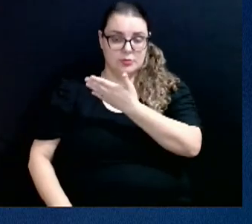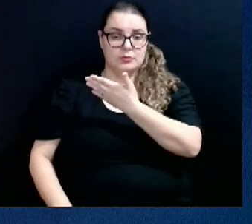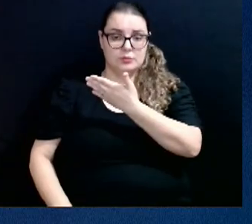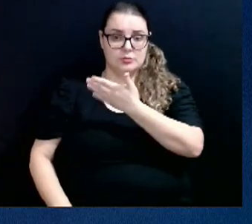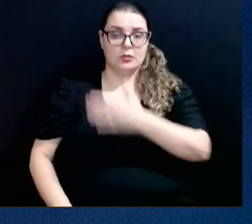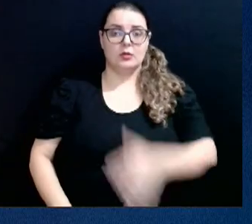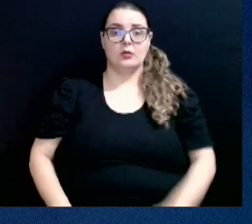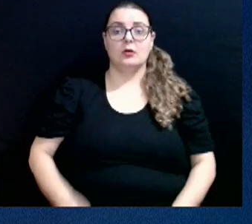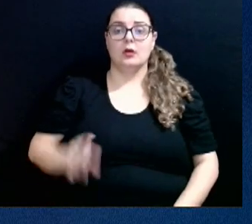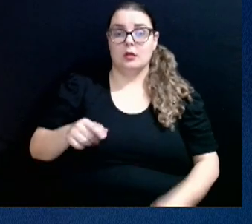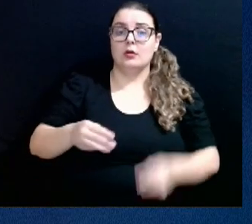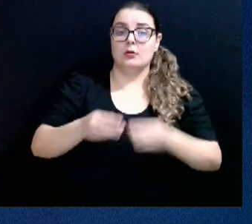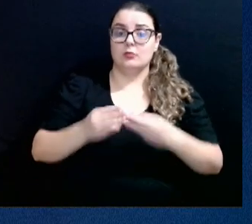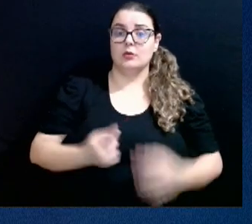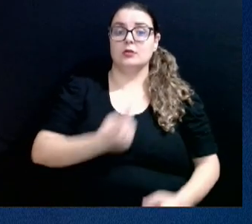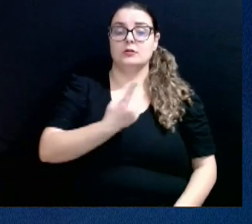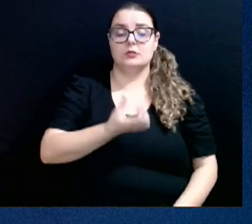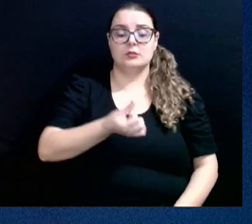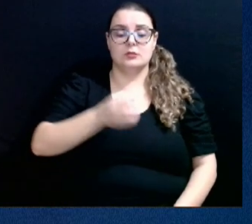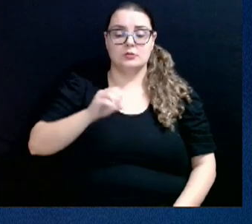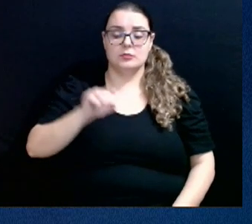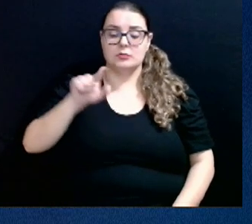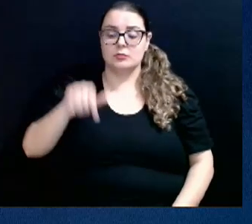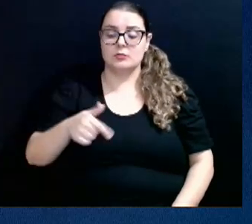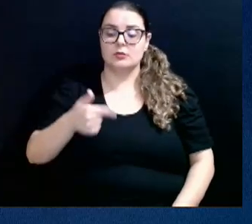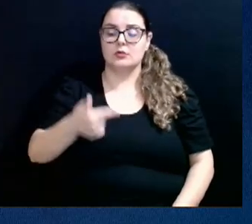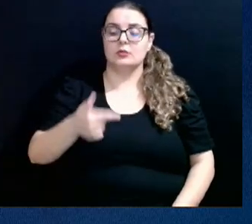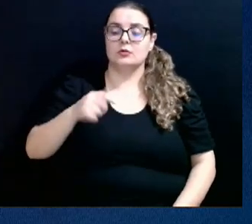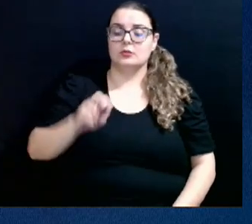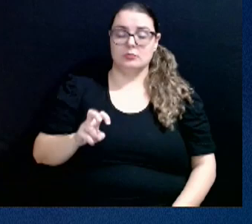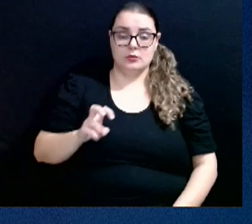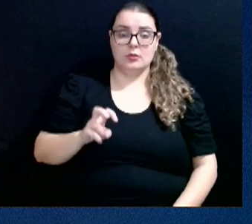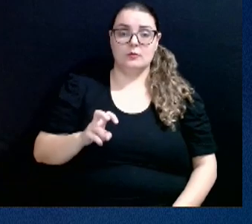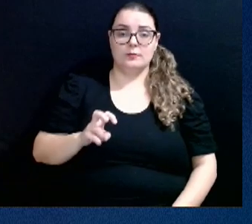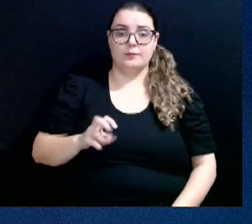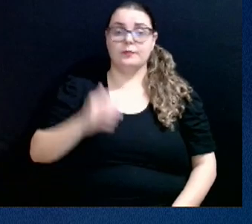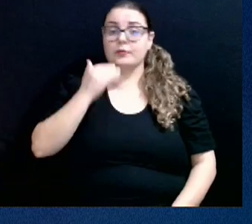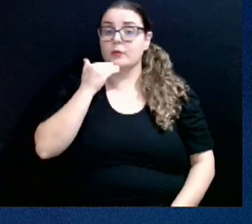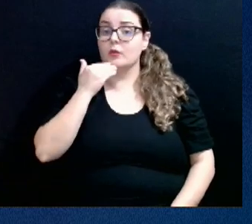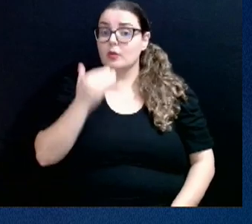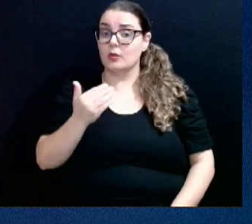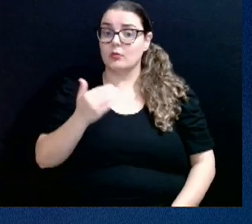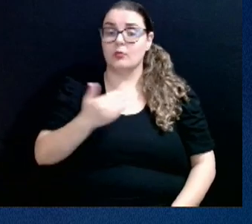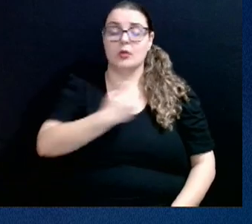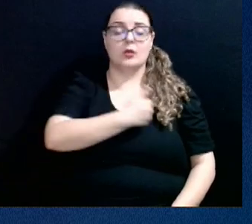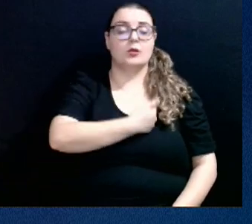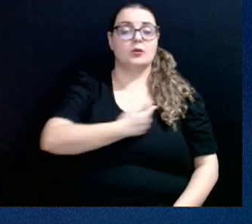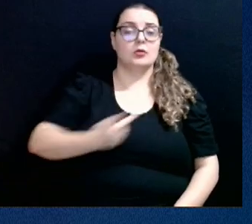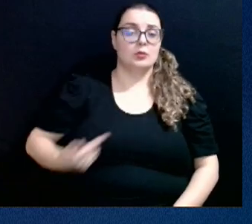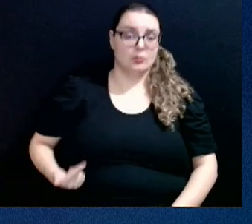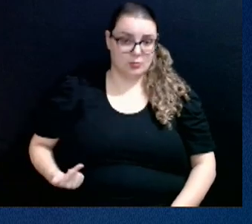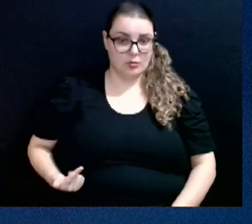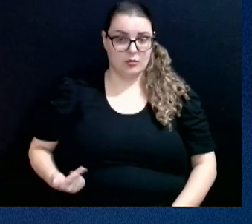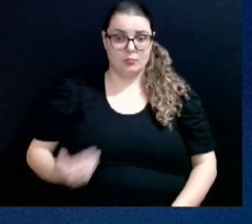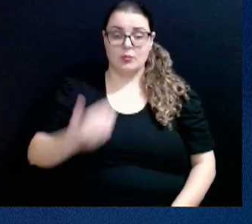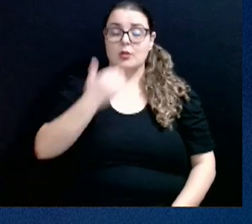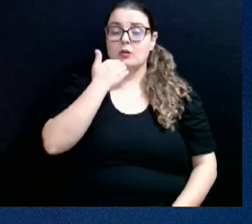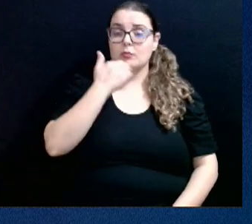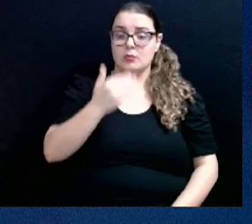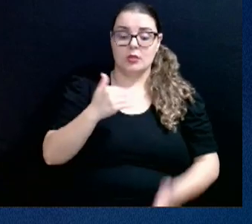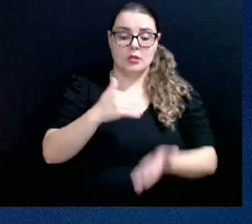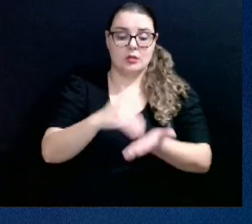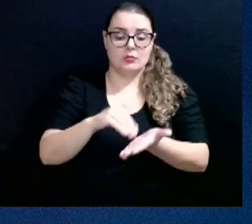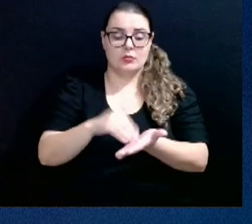moção 160 de 2025. Ele apela ao governador para que solicite à Secretaria da